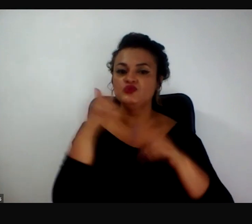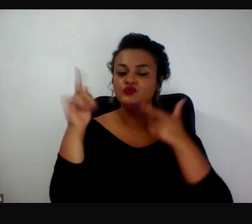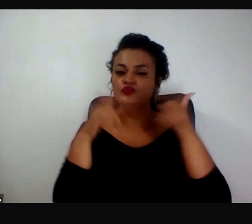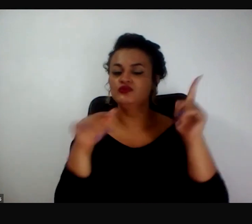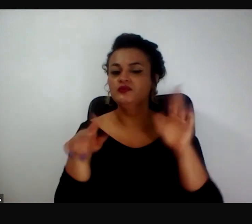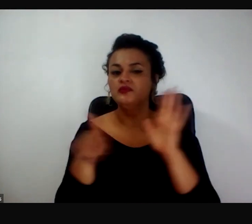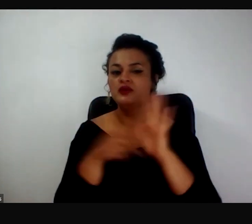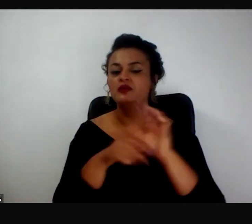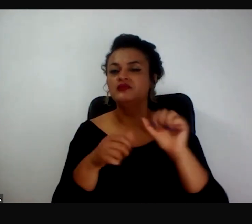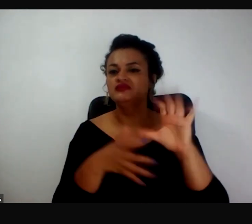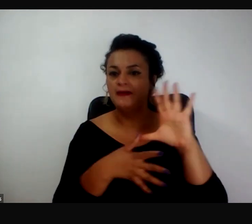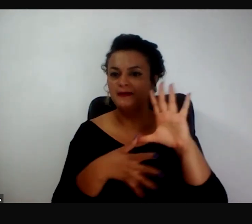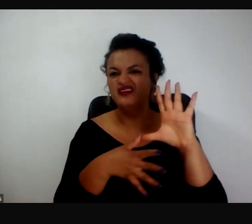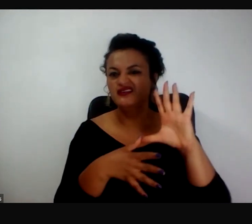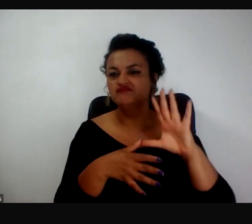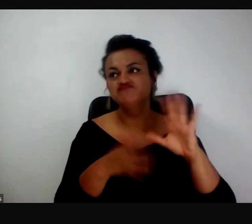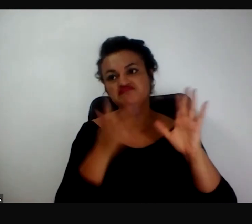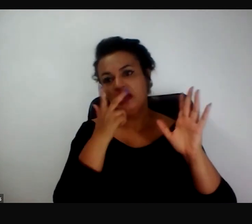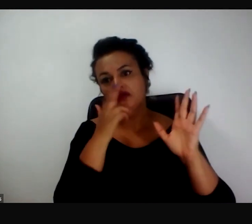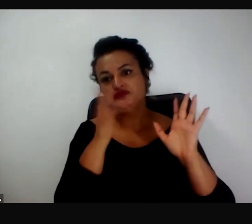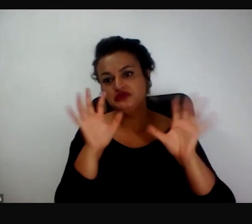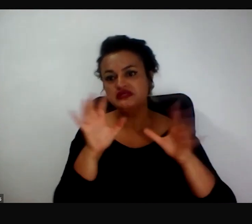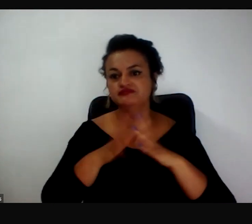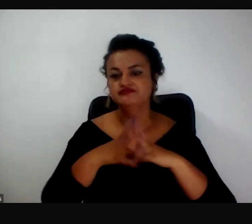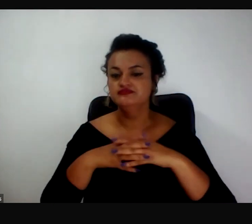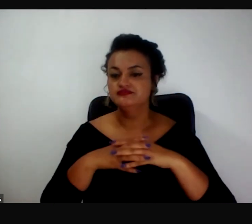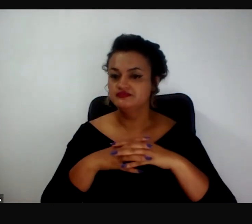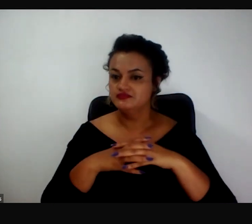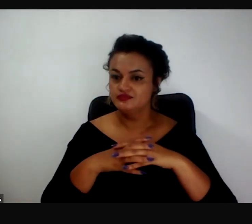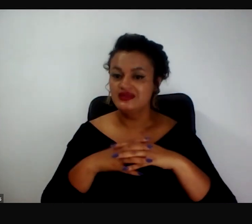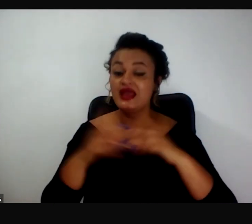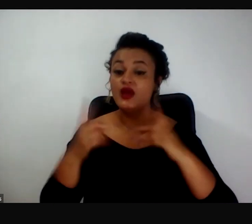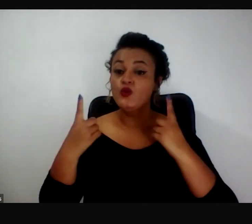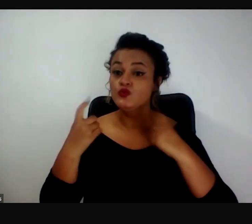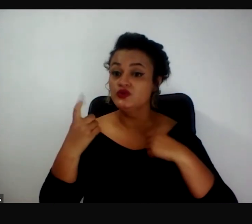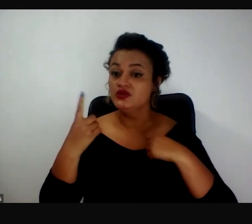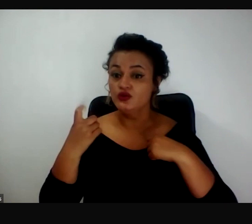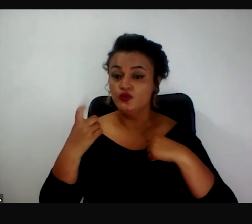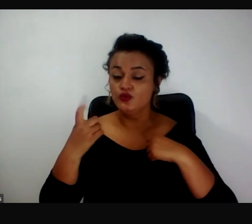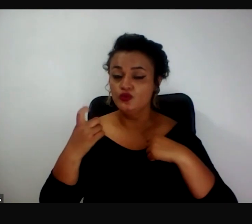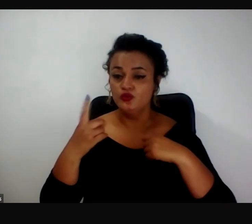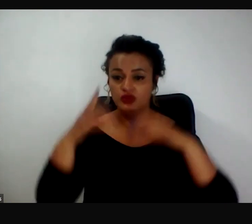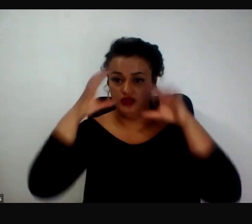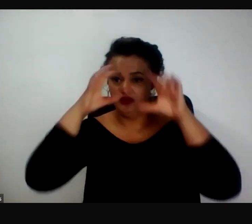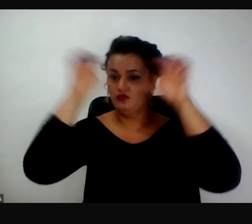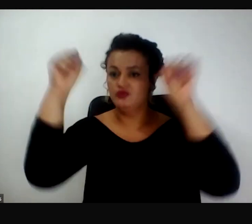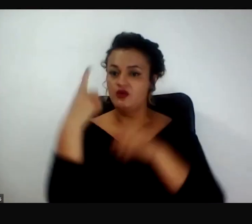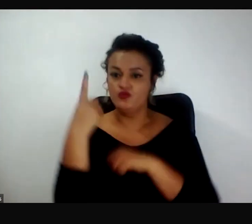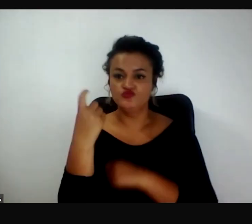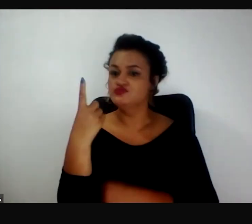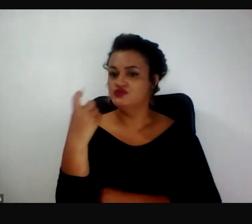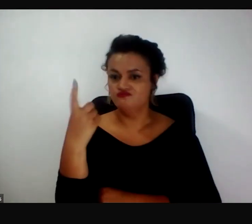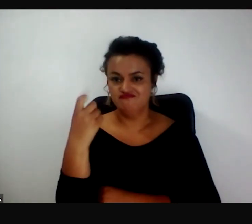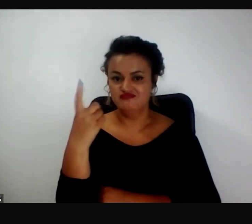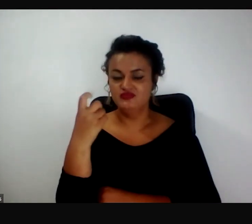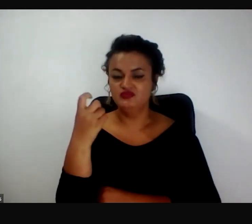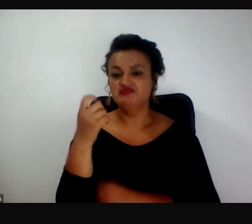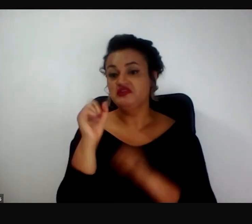também acho que o Brasil. Ele é o único tribunal que pode